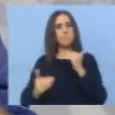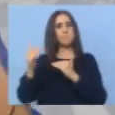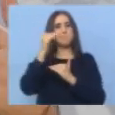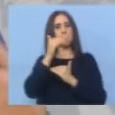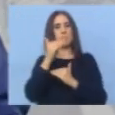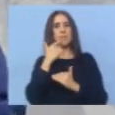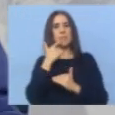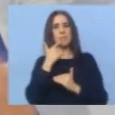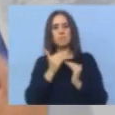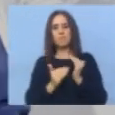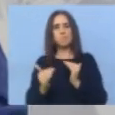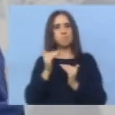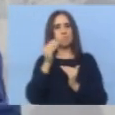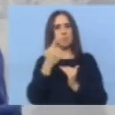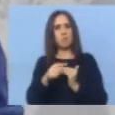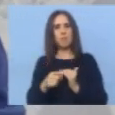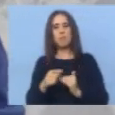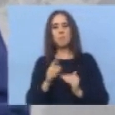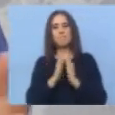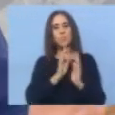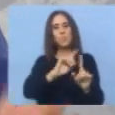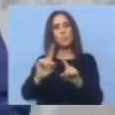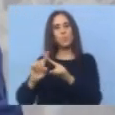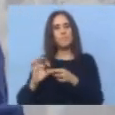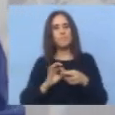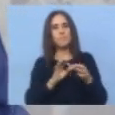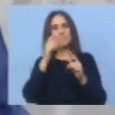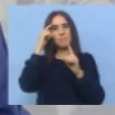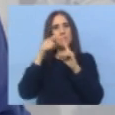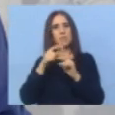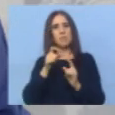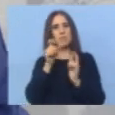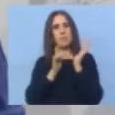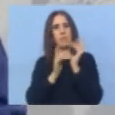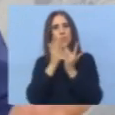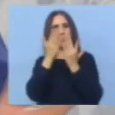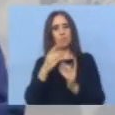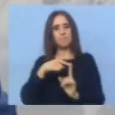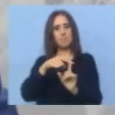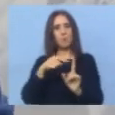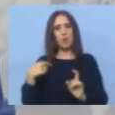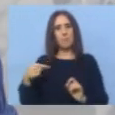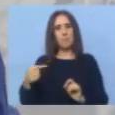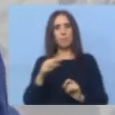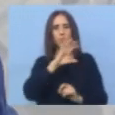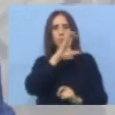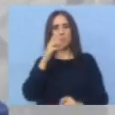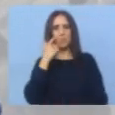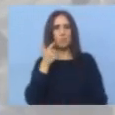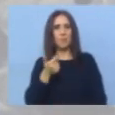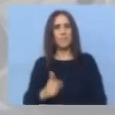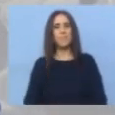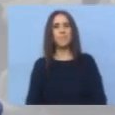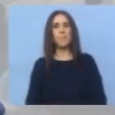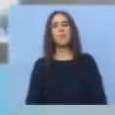das bases está a chegar ao topo, este ecumenismo prático a favor do Cristo crucificado nos dias de hoje, nestes países que nós conhecemos tão bem.